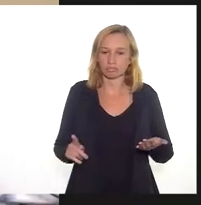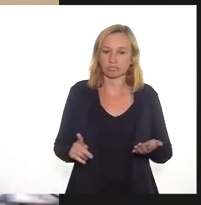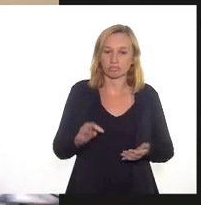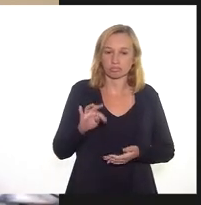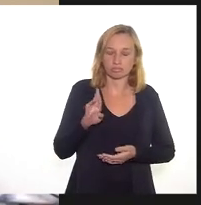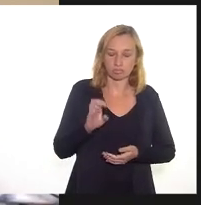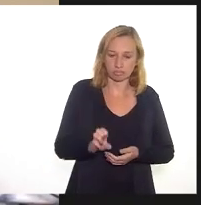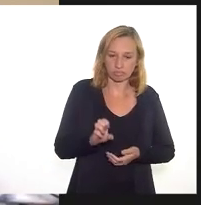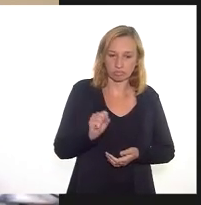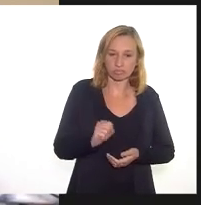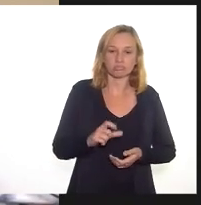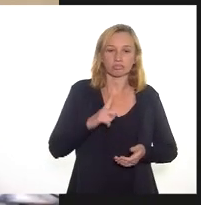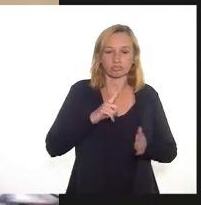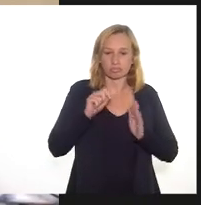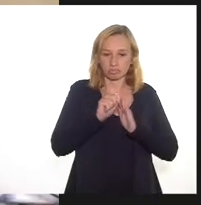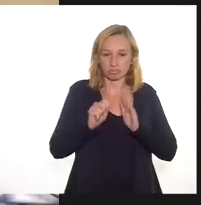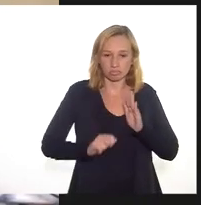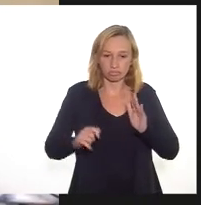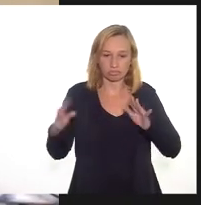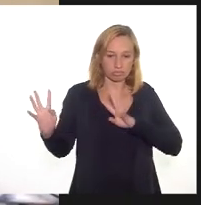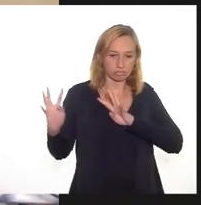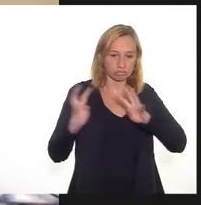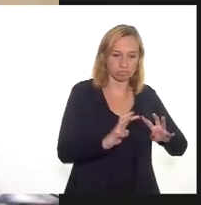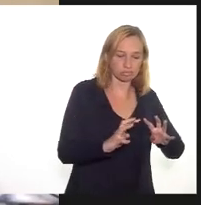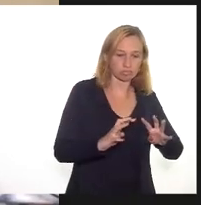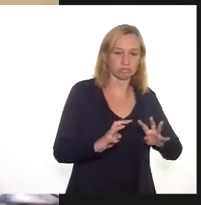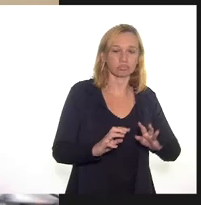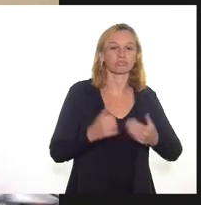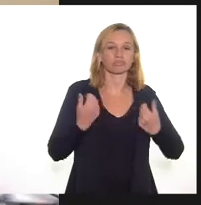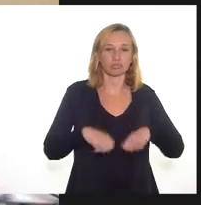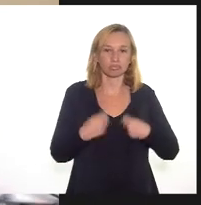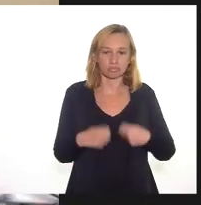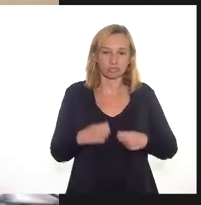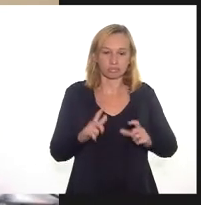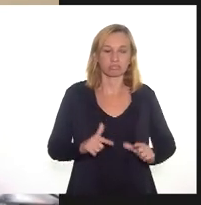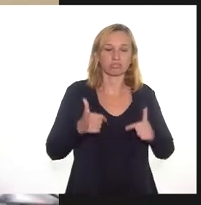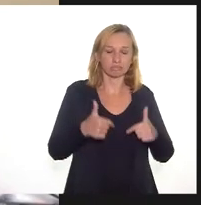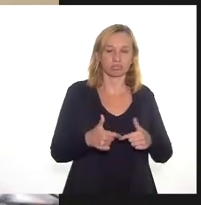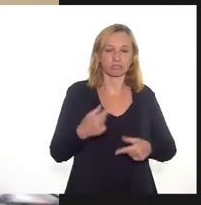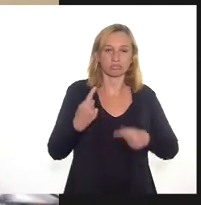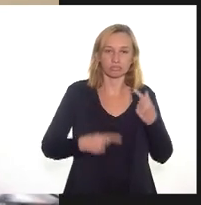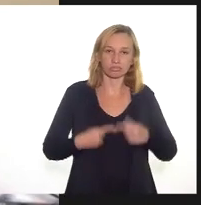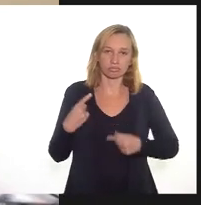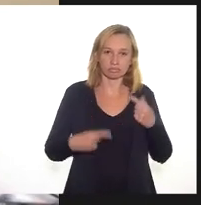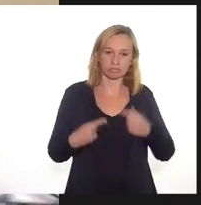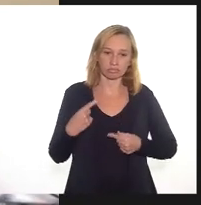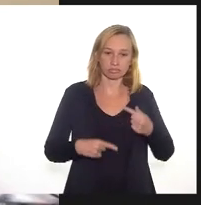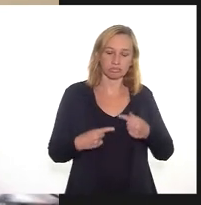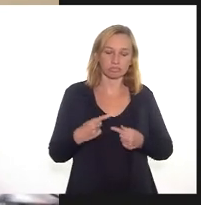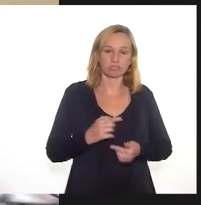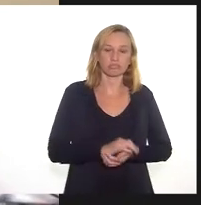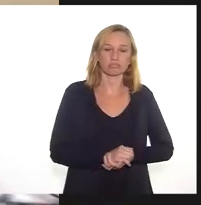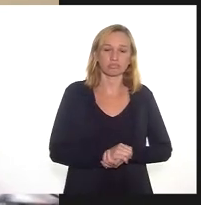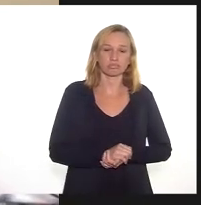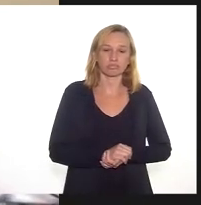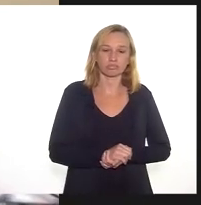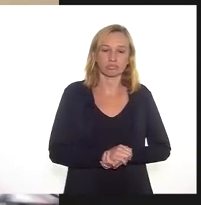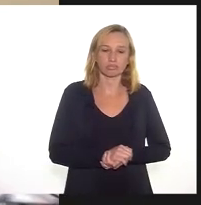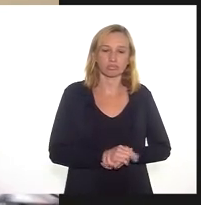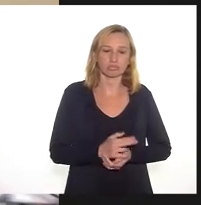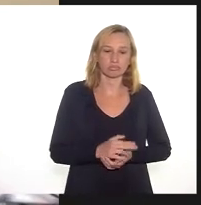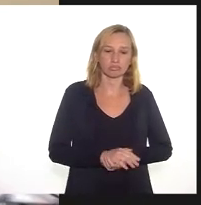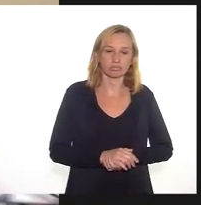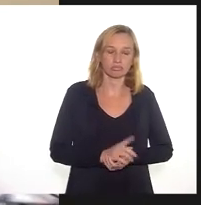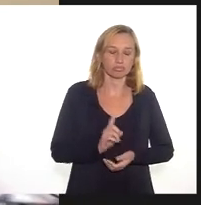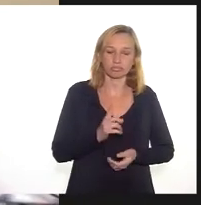tem terreiros sendo invadidos, ou seja, precisamos de ações políticas para que não